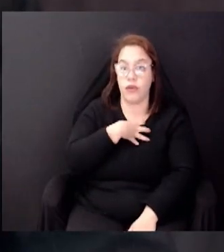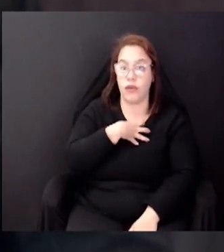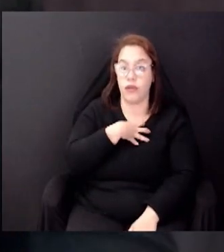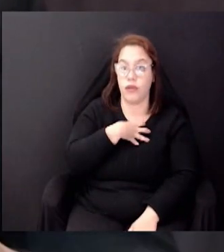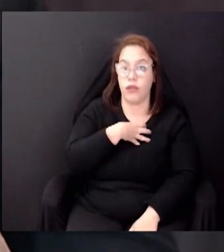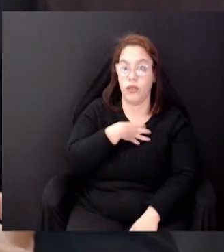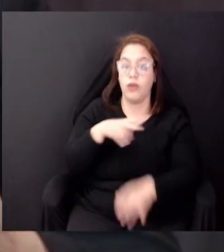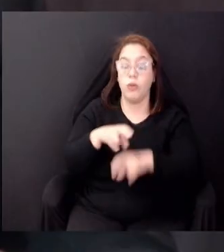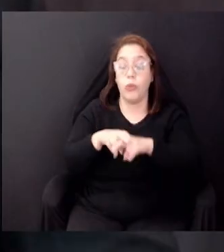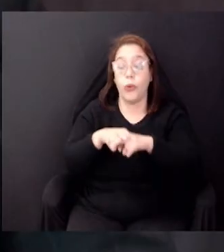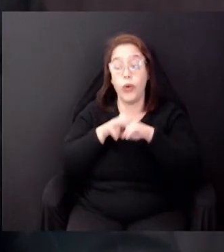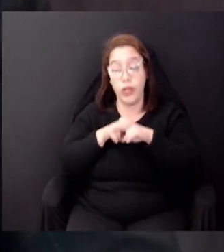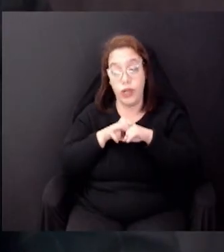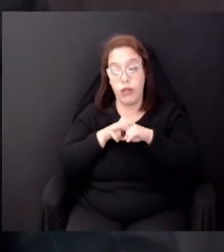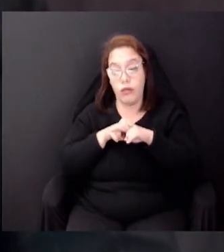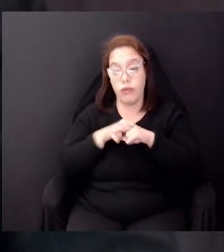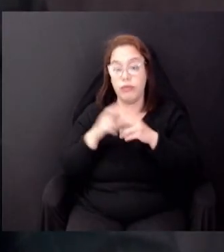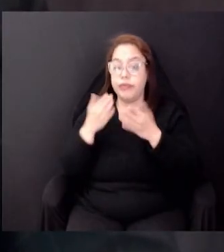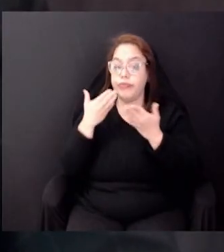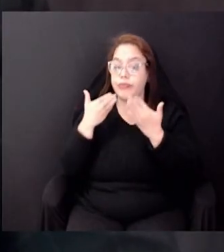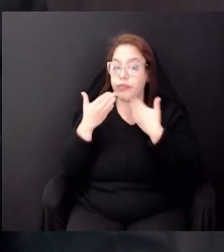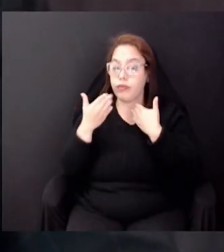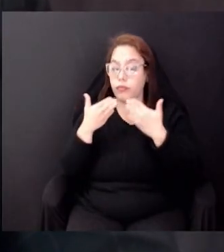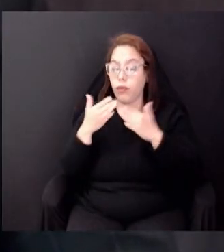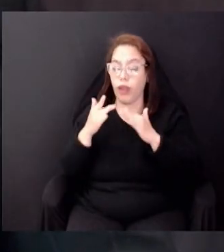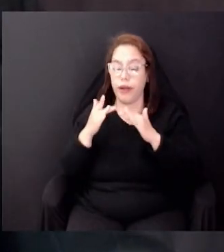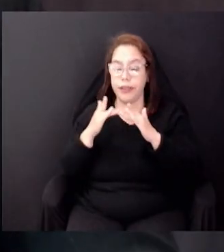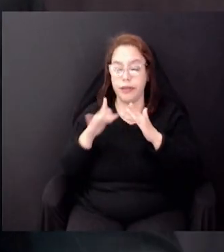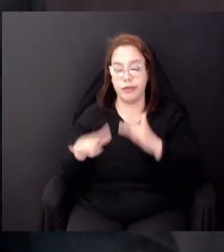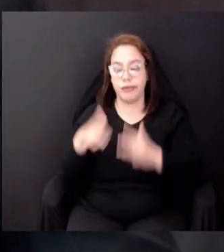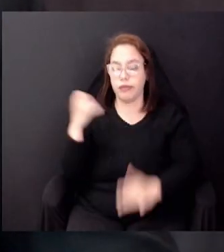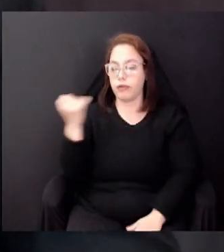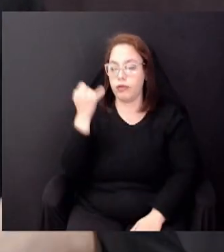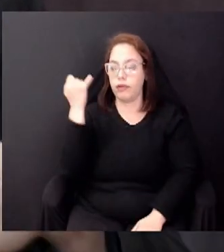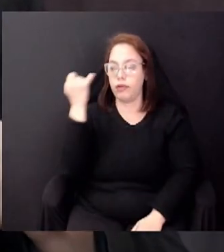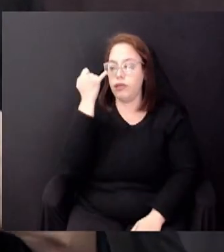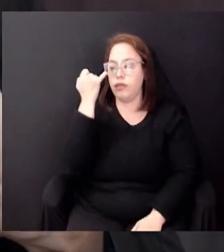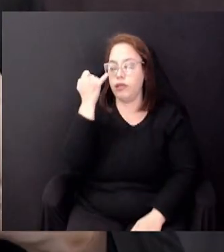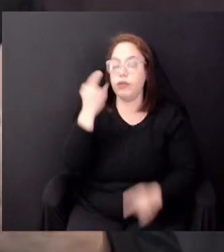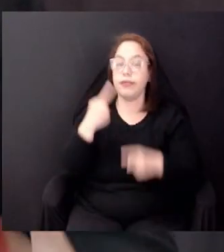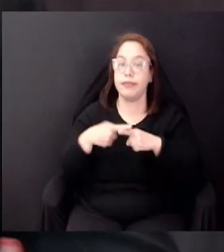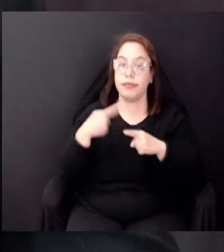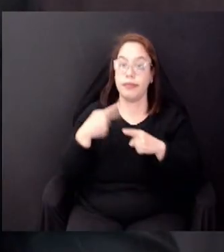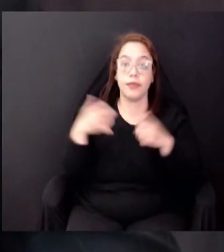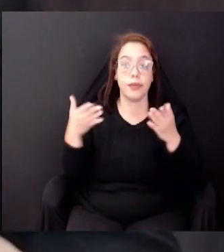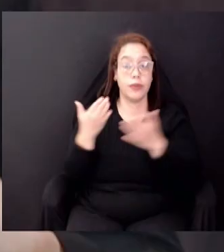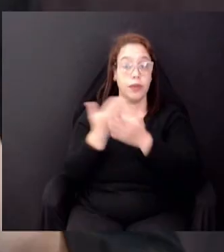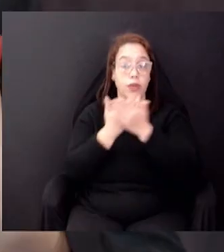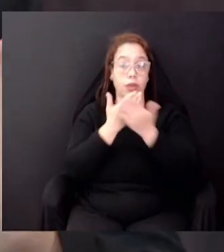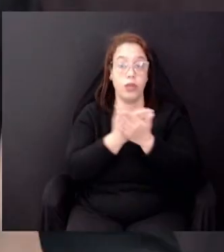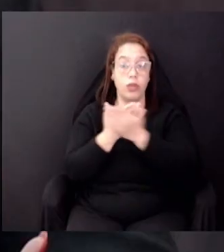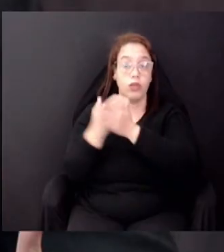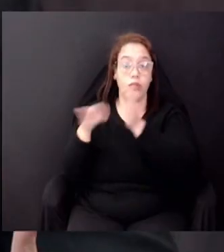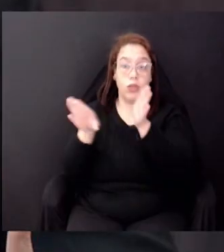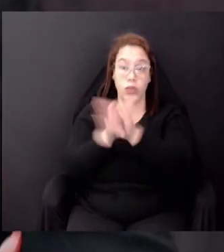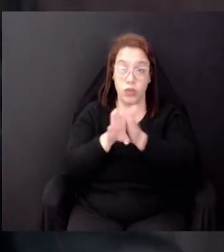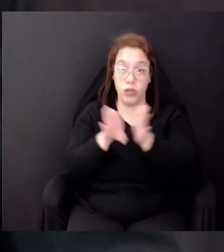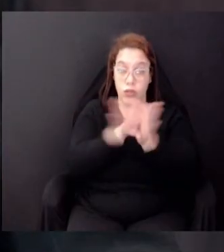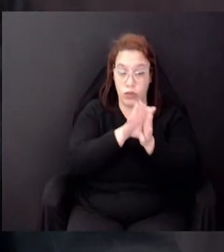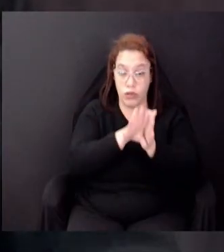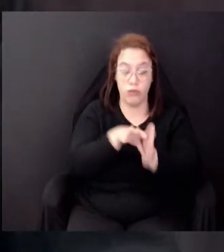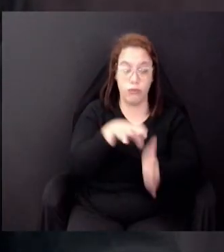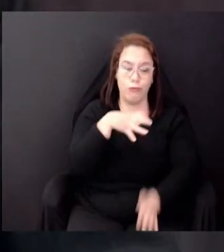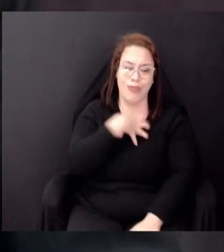que essa conversa sobre desconexão é tão importante, porque agora os estudos estão chegando, os efeitos estão